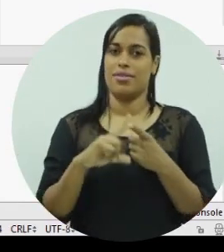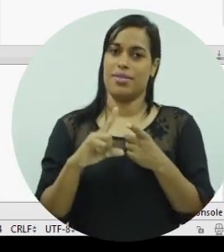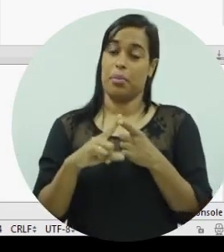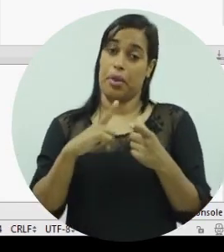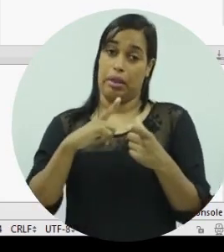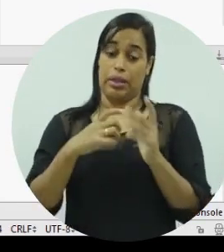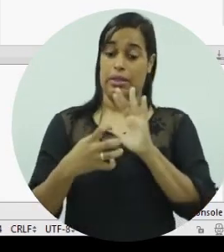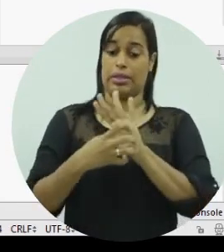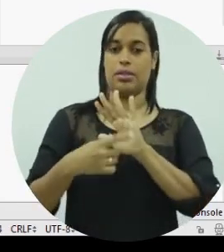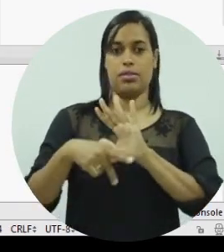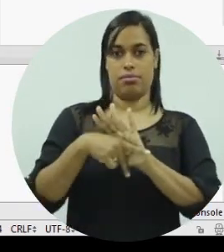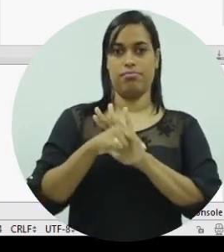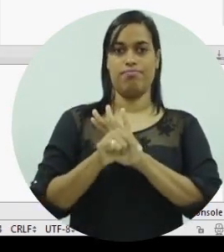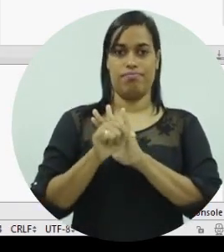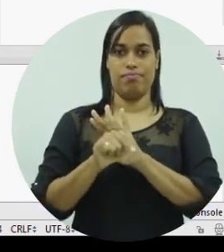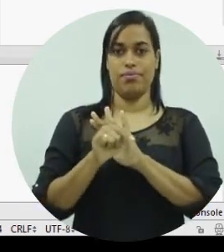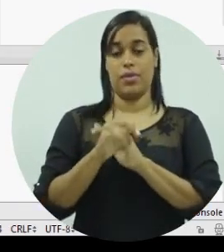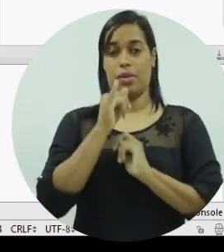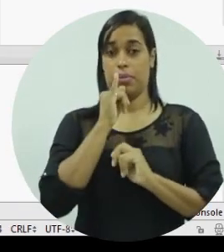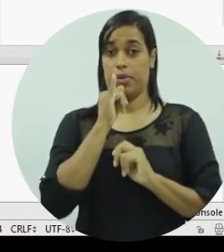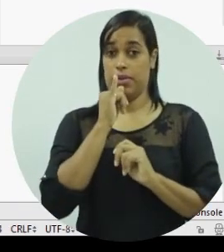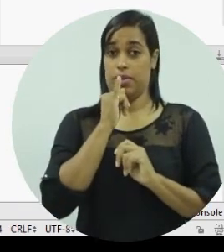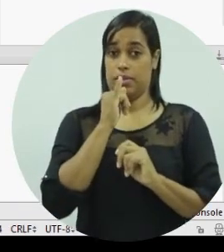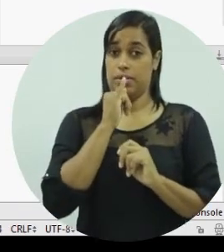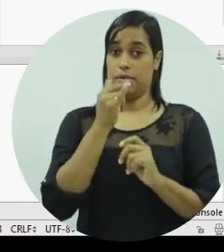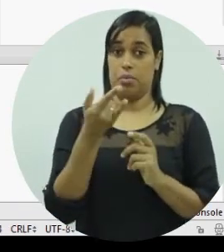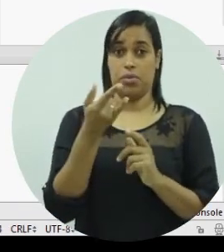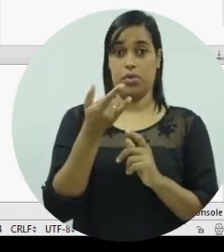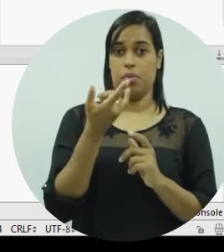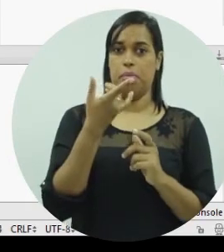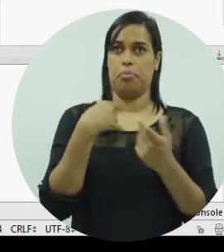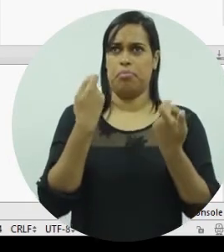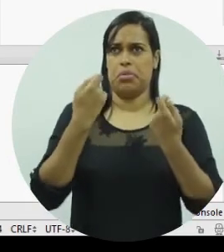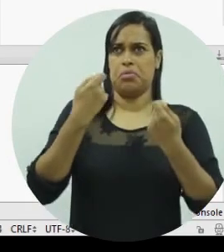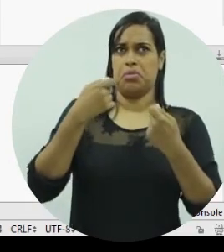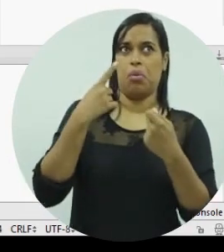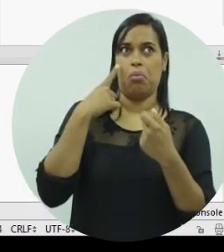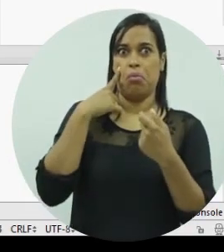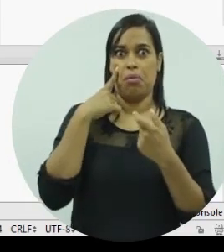símbolos. Por exemplo, pode ser uma exclamação, pode ser uma interrogação.